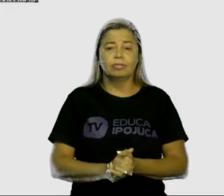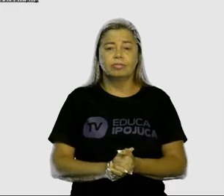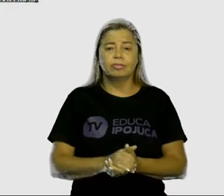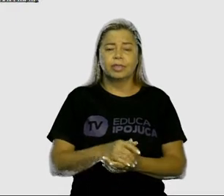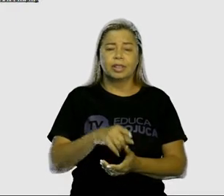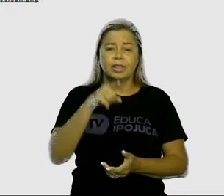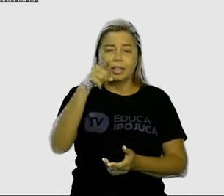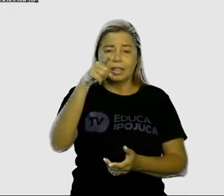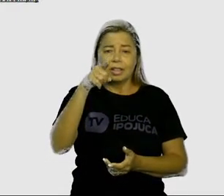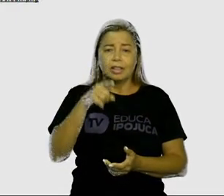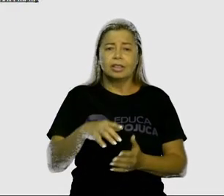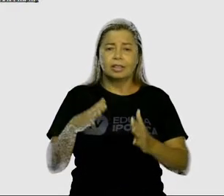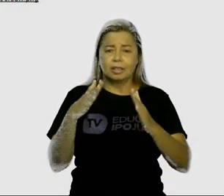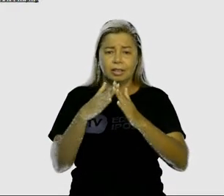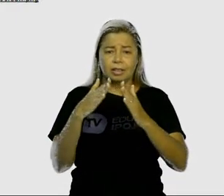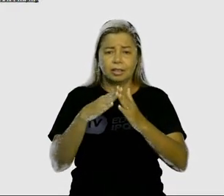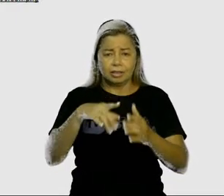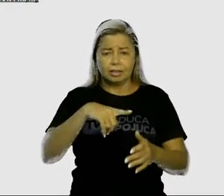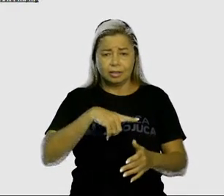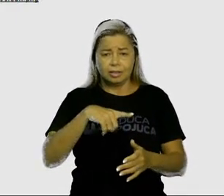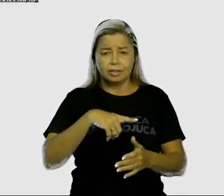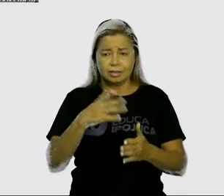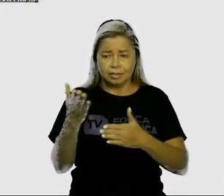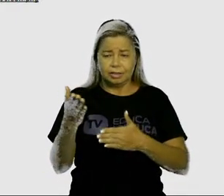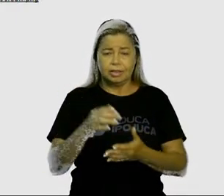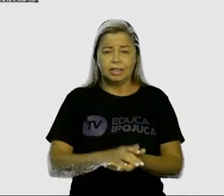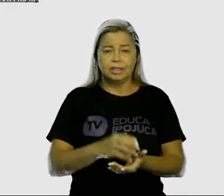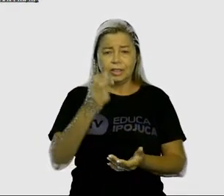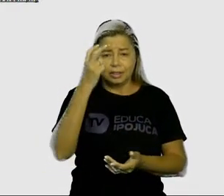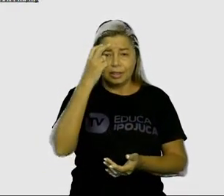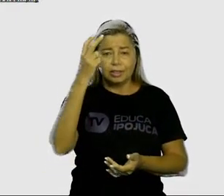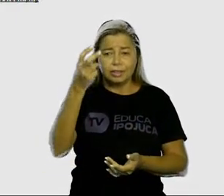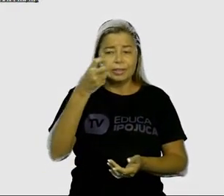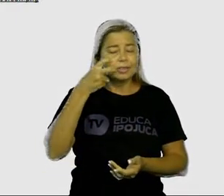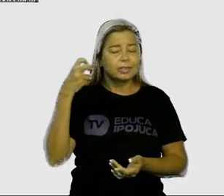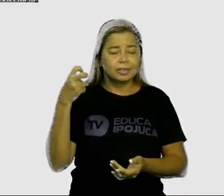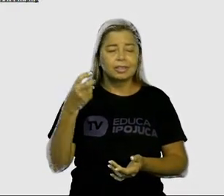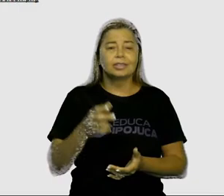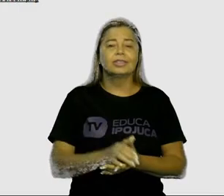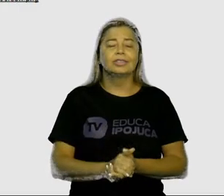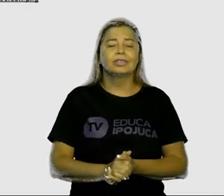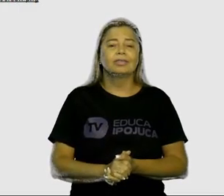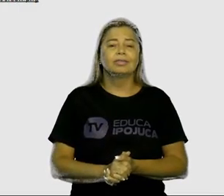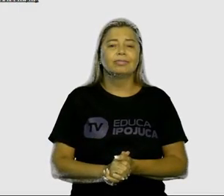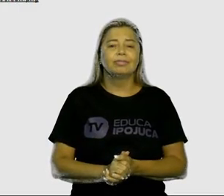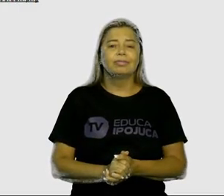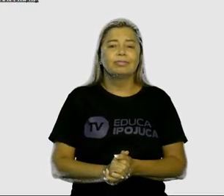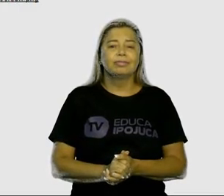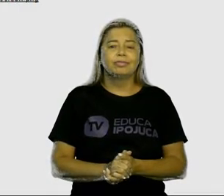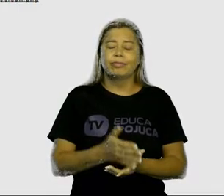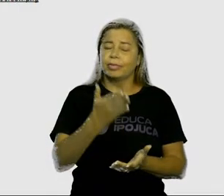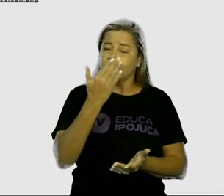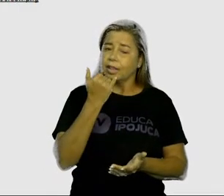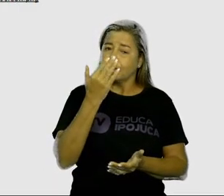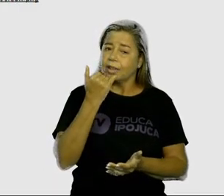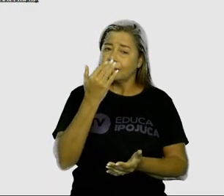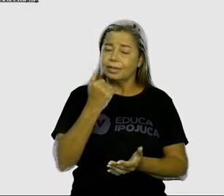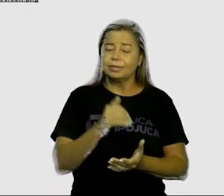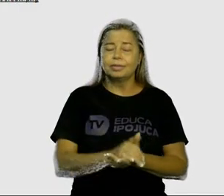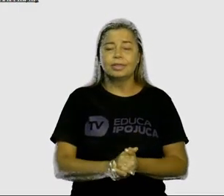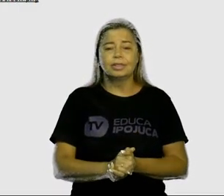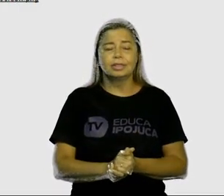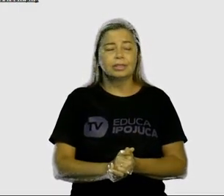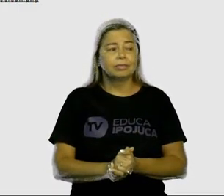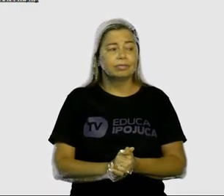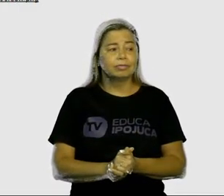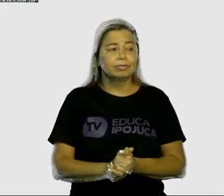na sua casa que você não saiba que é da cultura indígena. Veja aqui os alimentos que nós tiramos da